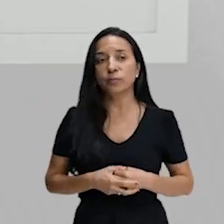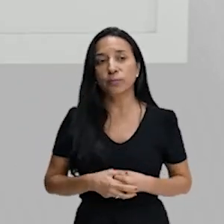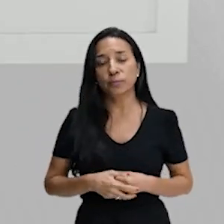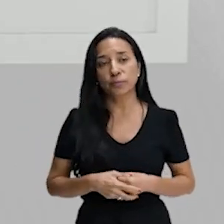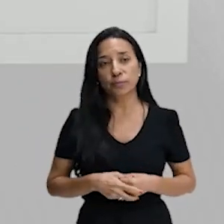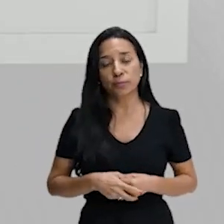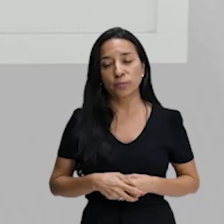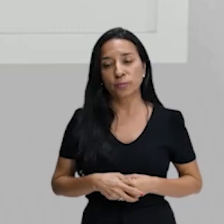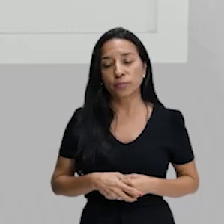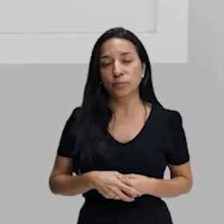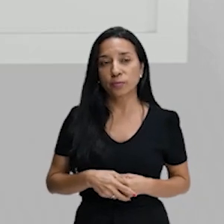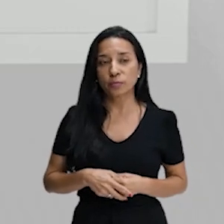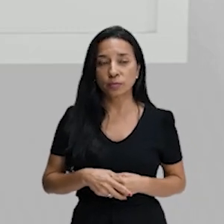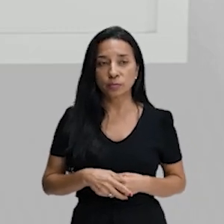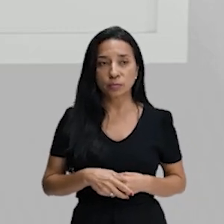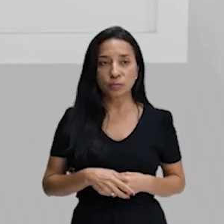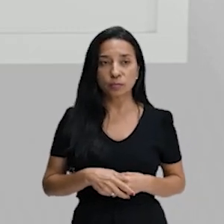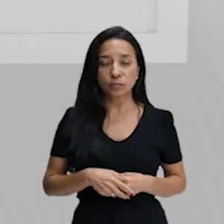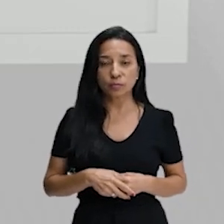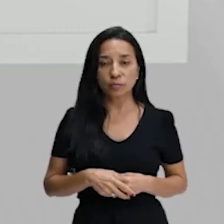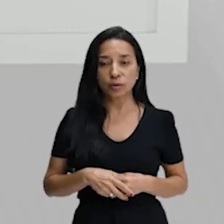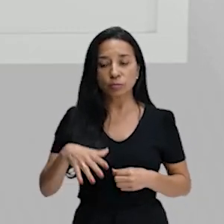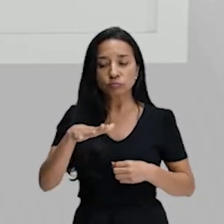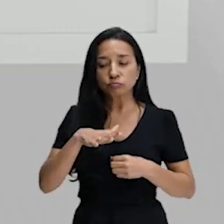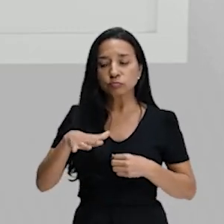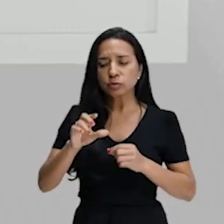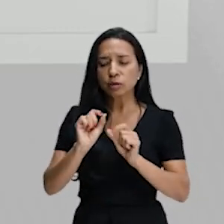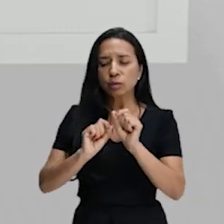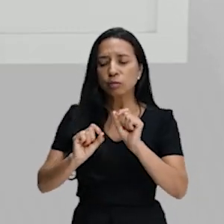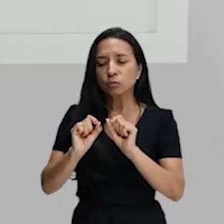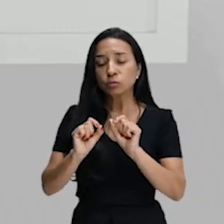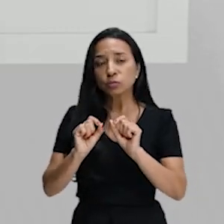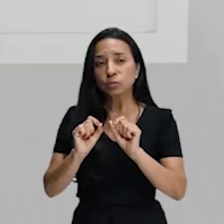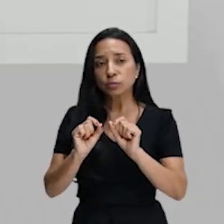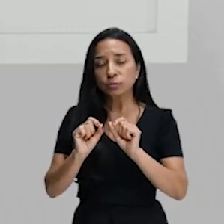os nossos campos vão ficar, ó,